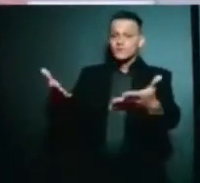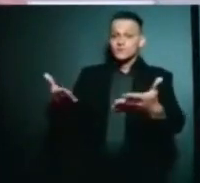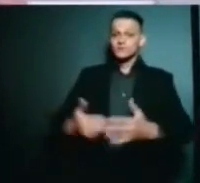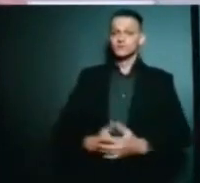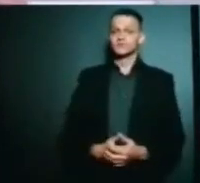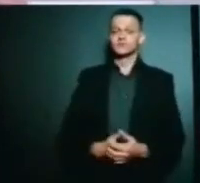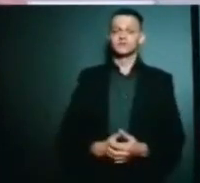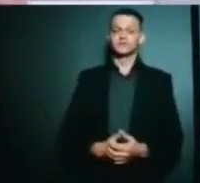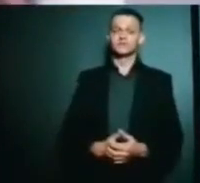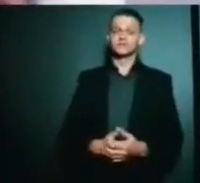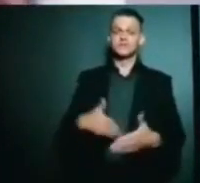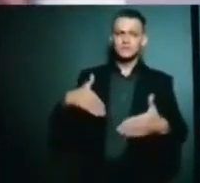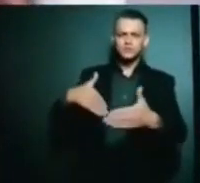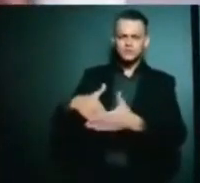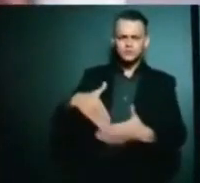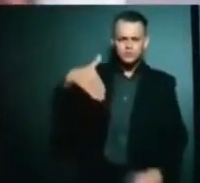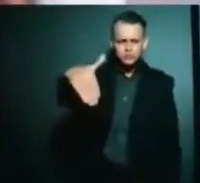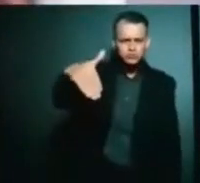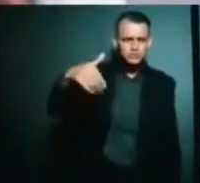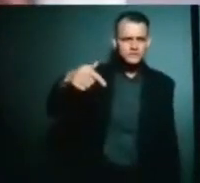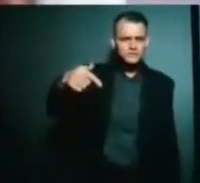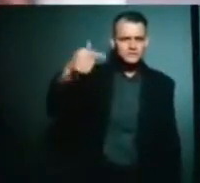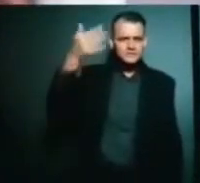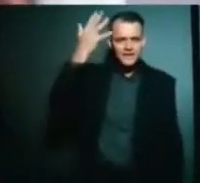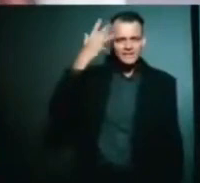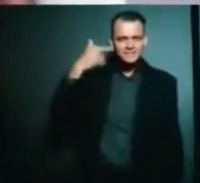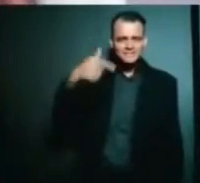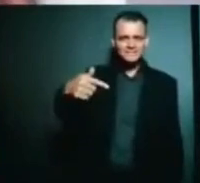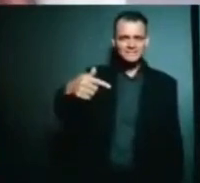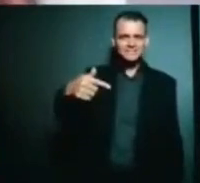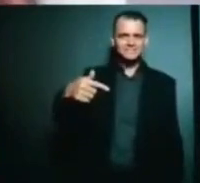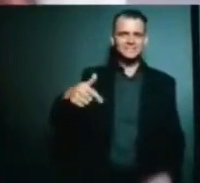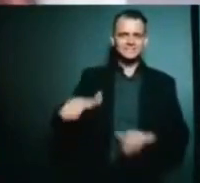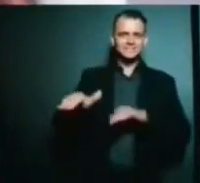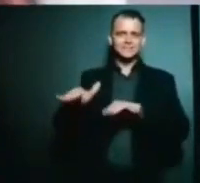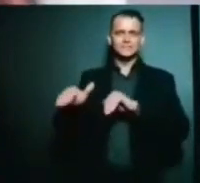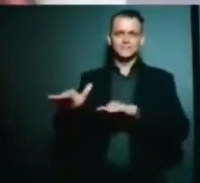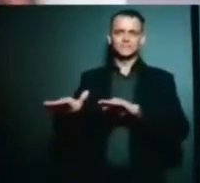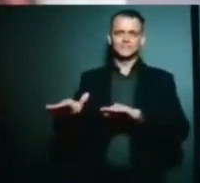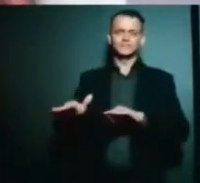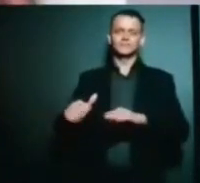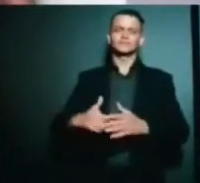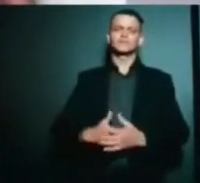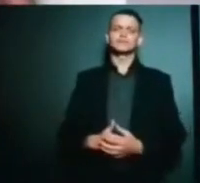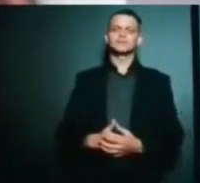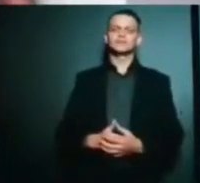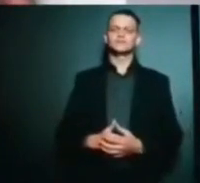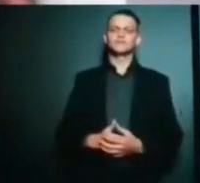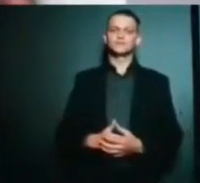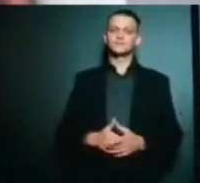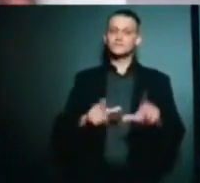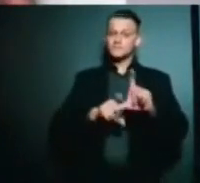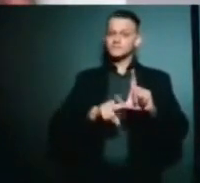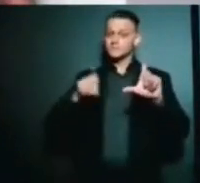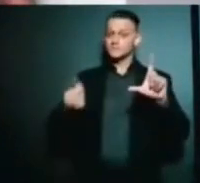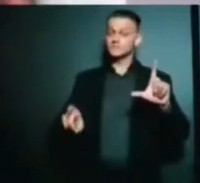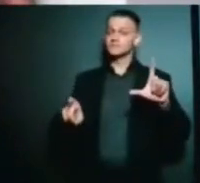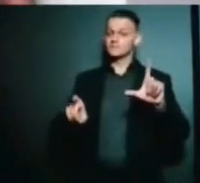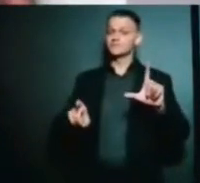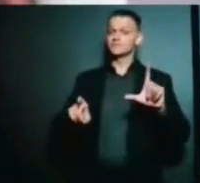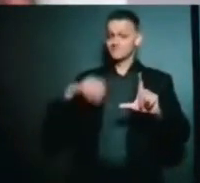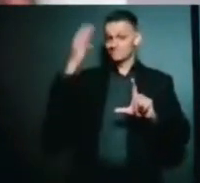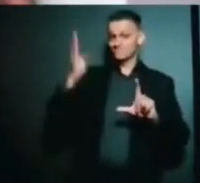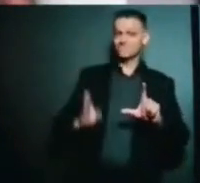no próximo dia 7 de setembro, nós vamos comemorar a independência da nossa pátria. Estamos nos aproximando do bicentenário